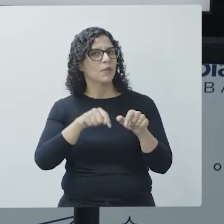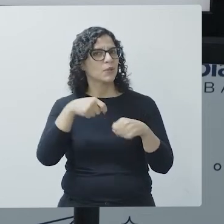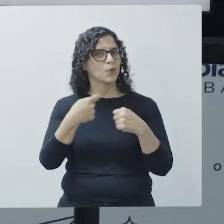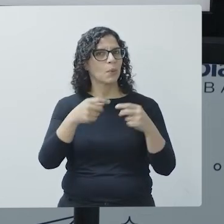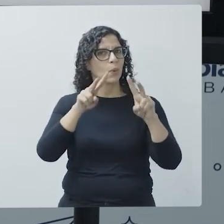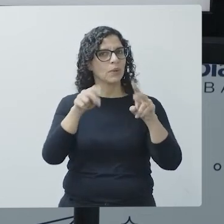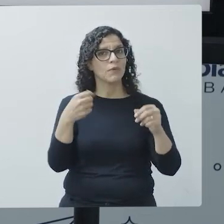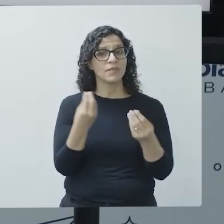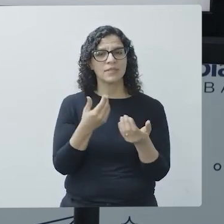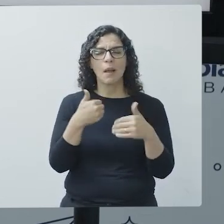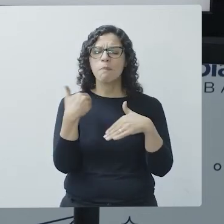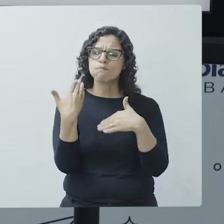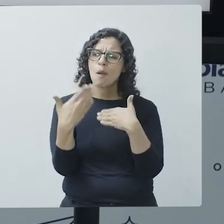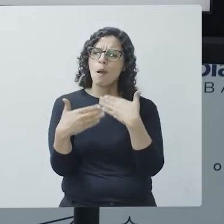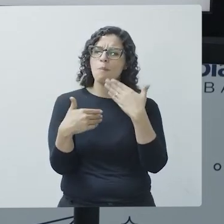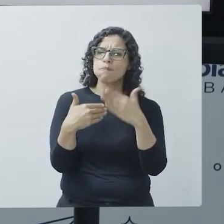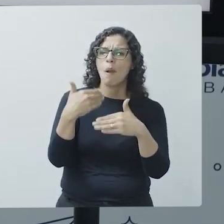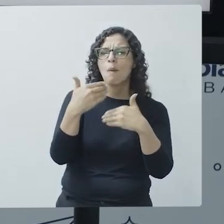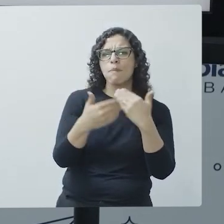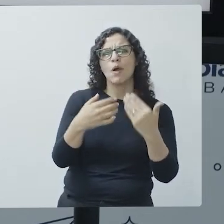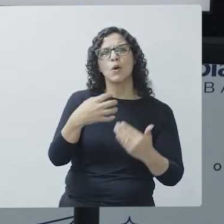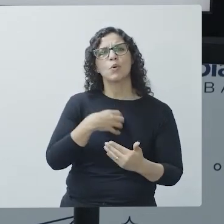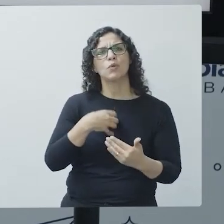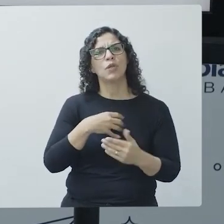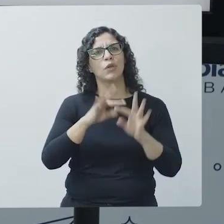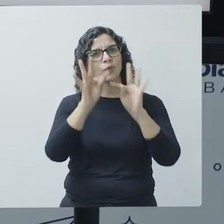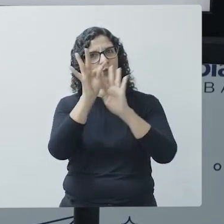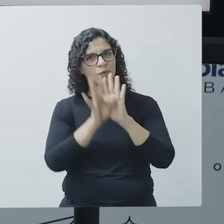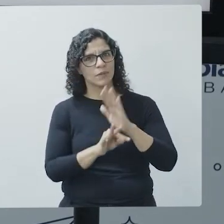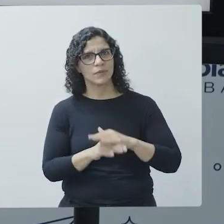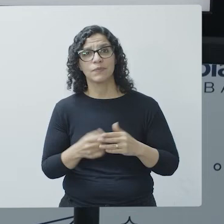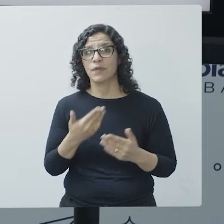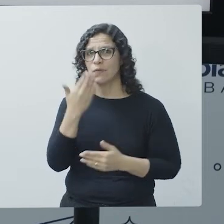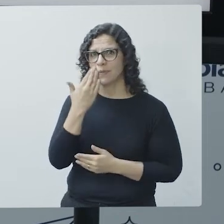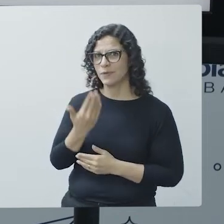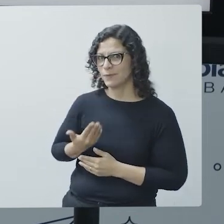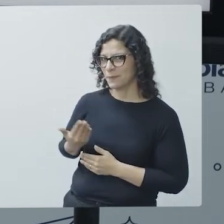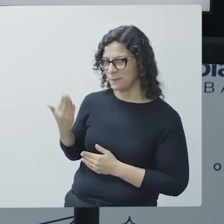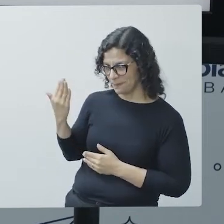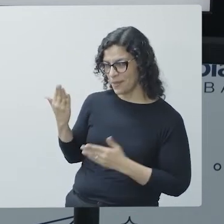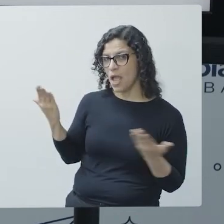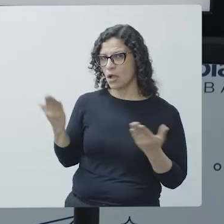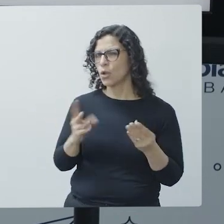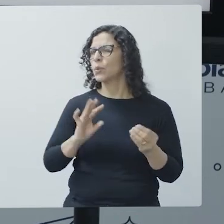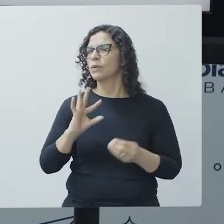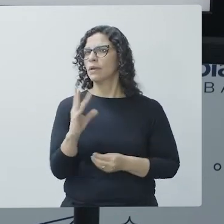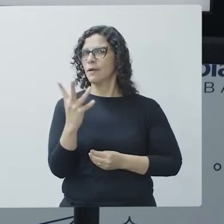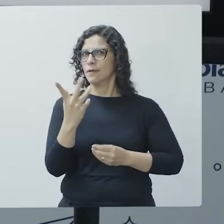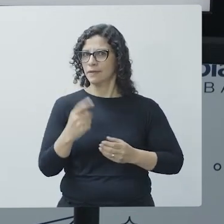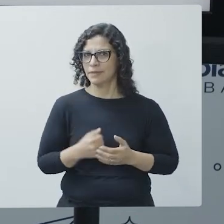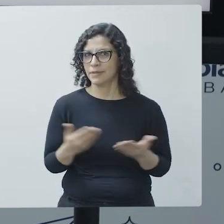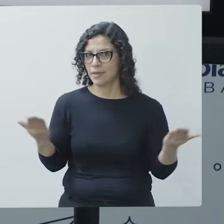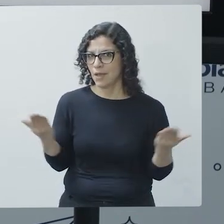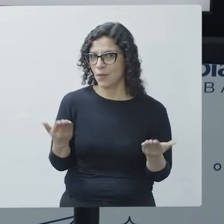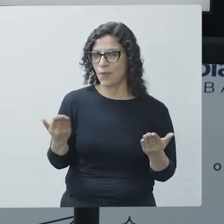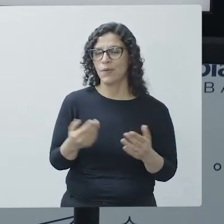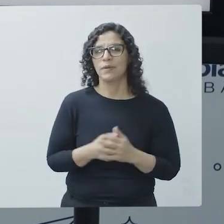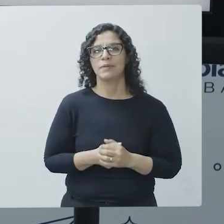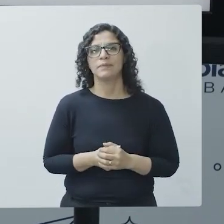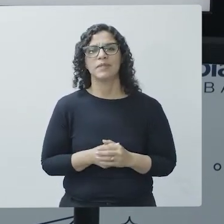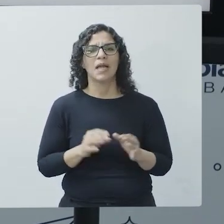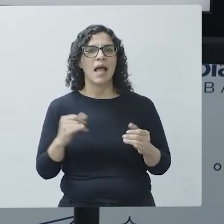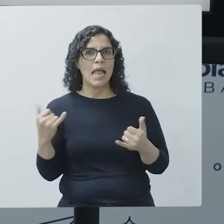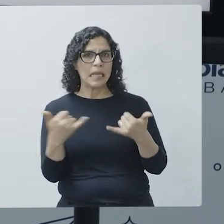como que vocês vão construindo esse texto. Então, vamos ver como como vai acontecer aí, né,